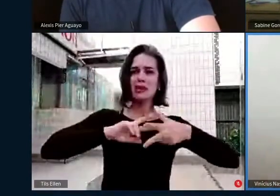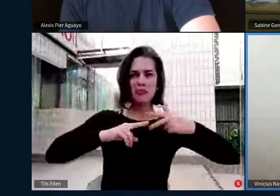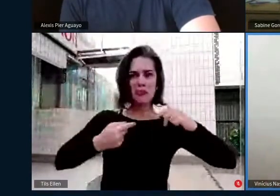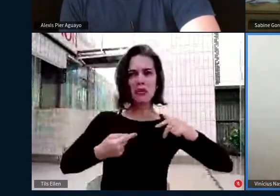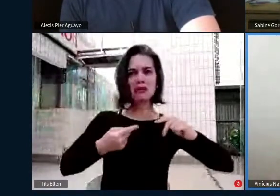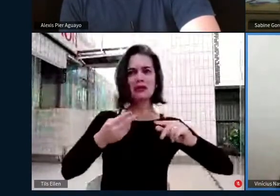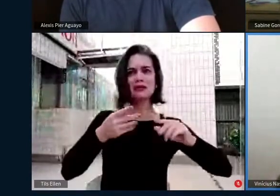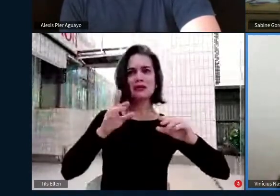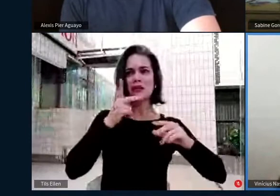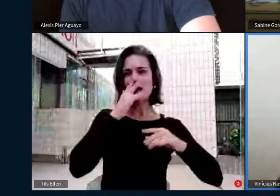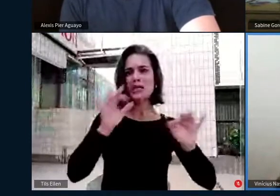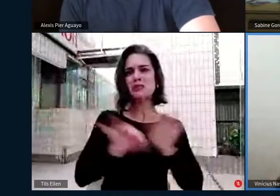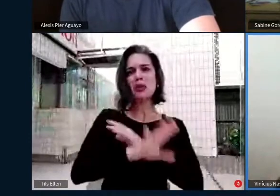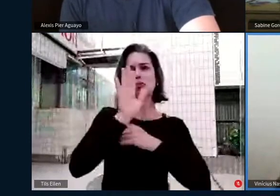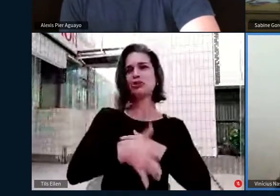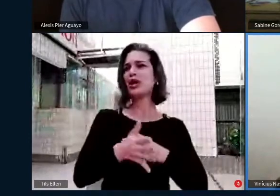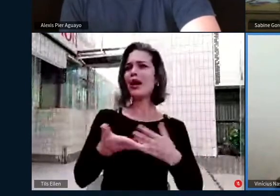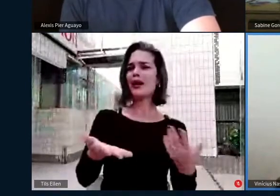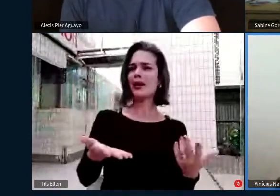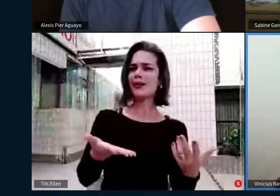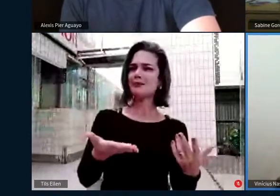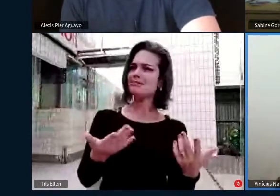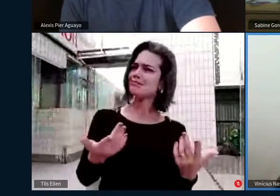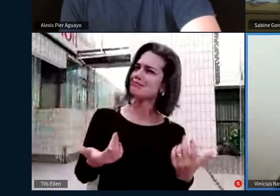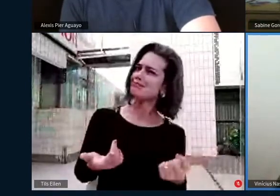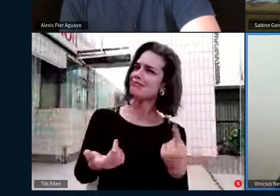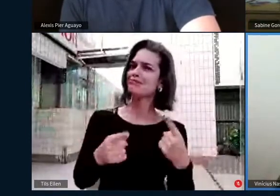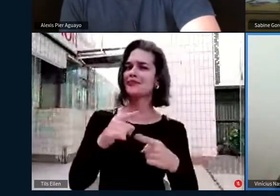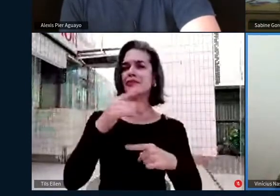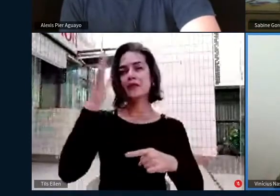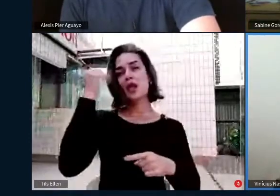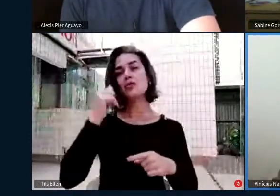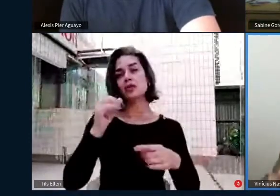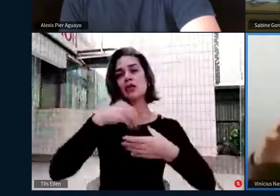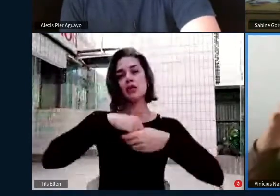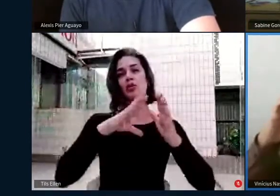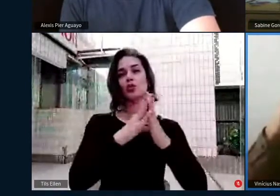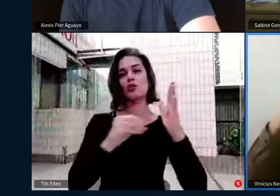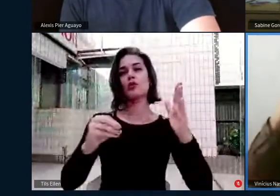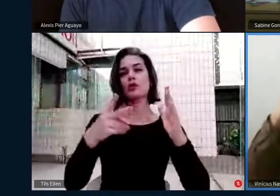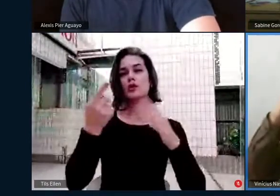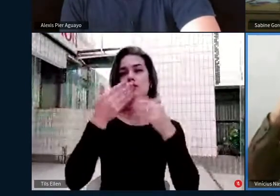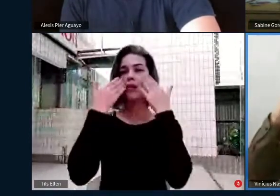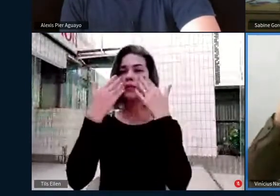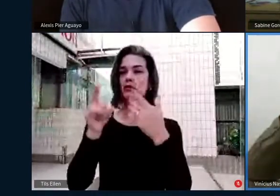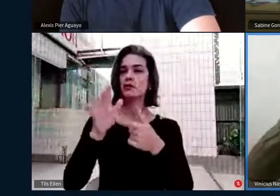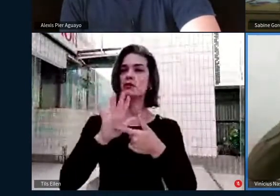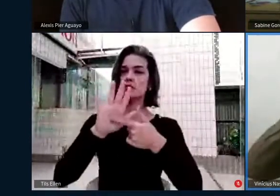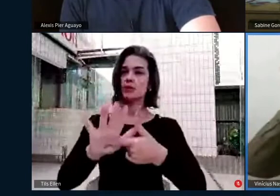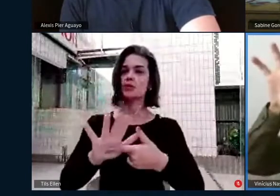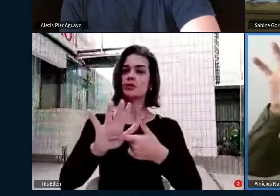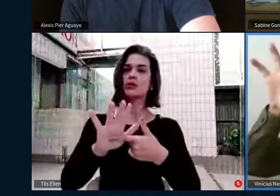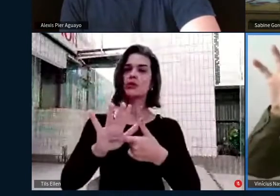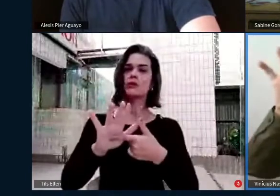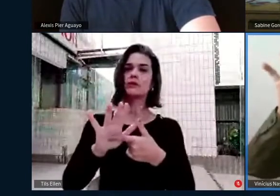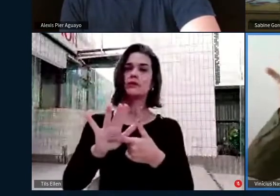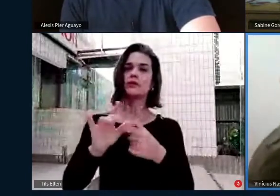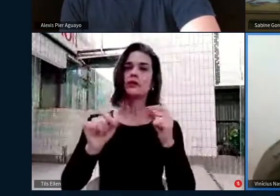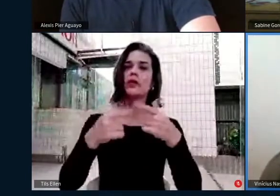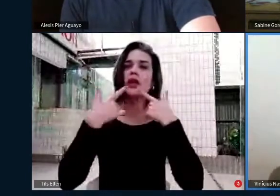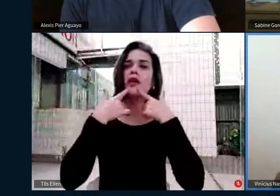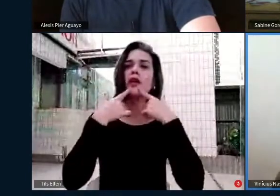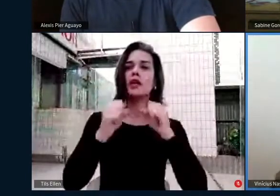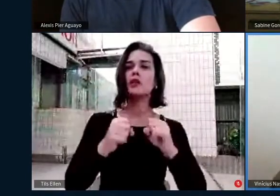e que esse modelo está inscrito. Inclusive, Pierre, na sua apresentação, você colocou lá